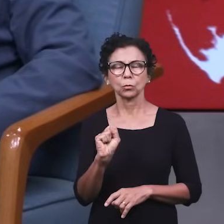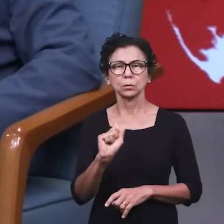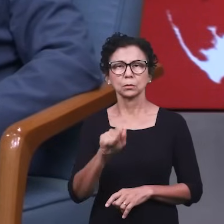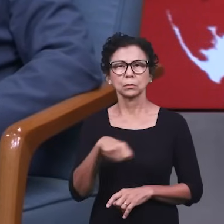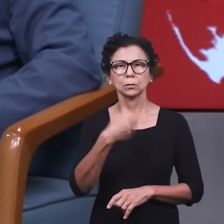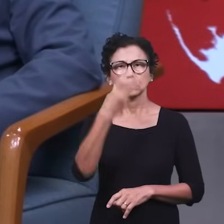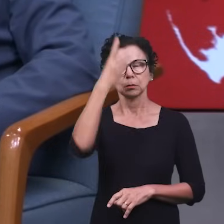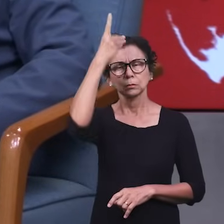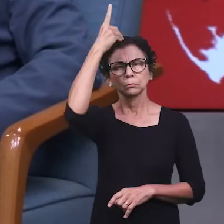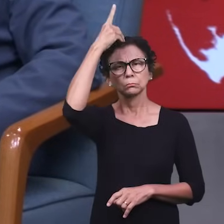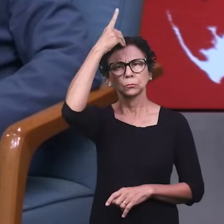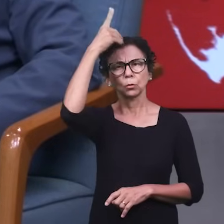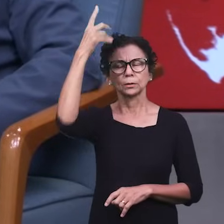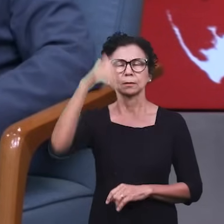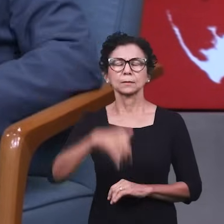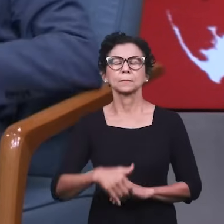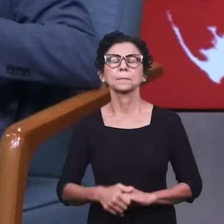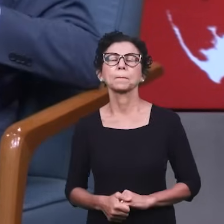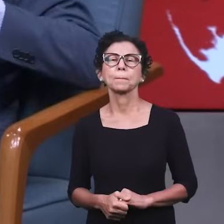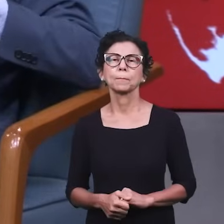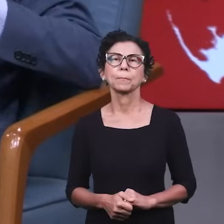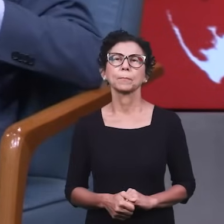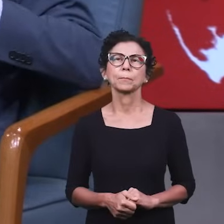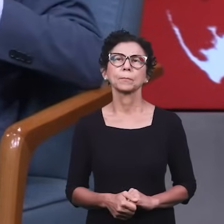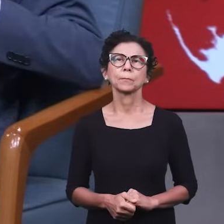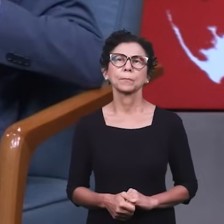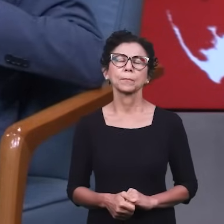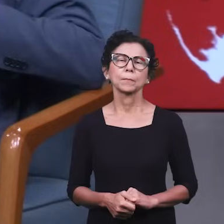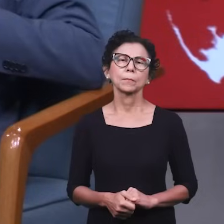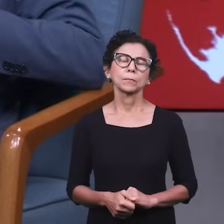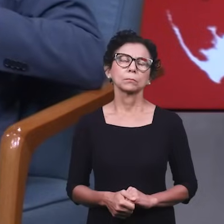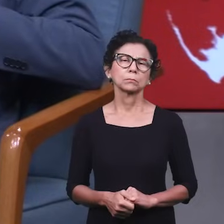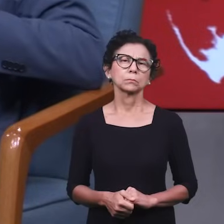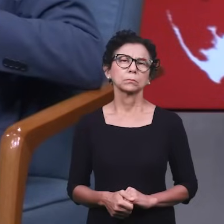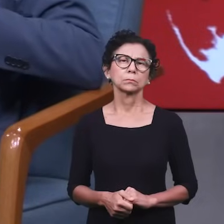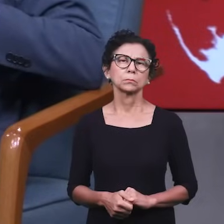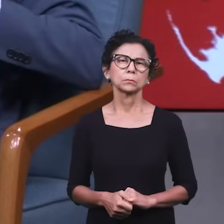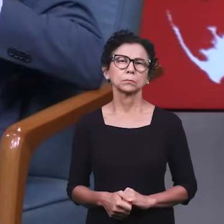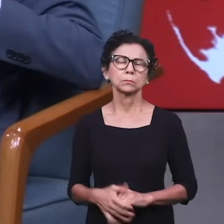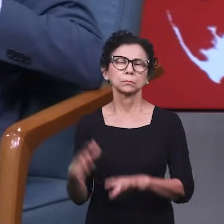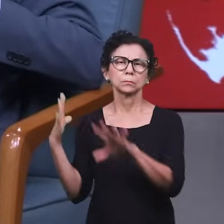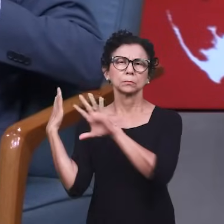dons espirituais. Falamos, fazendo só